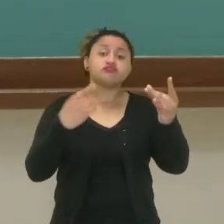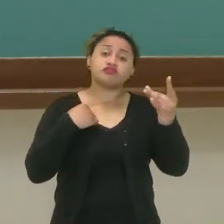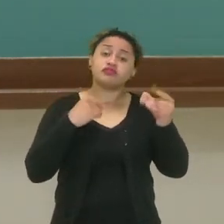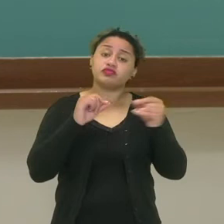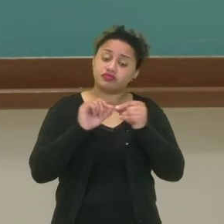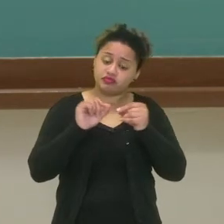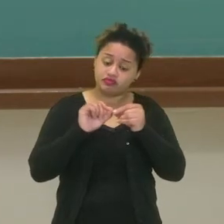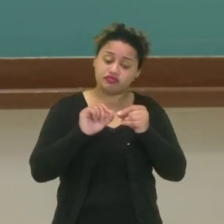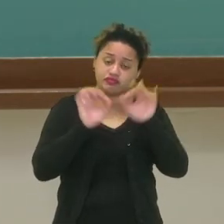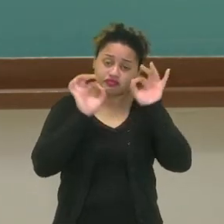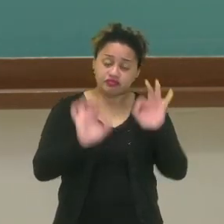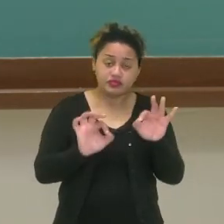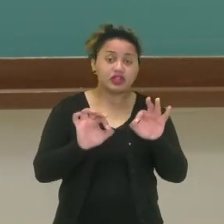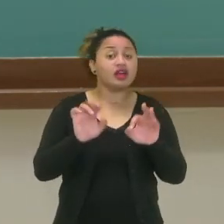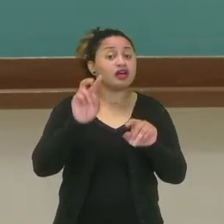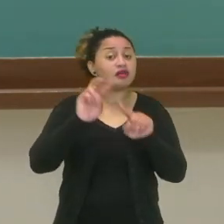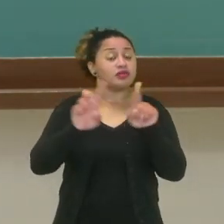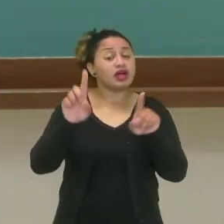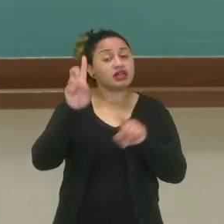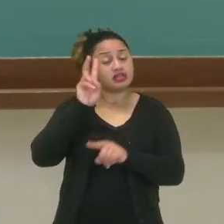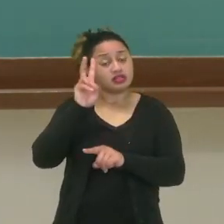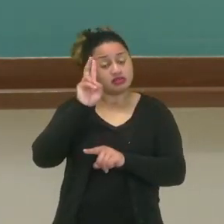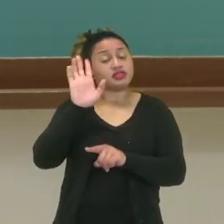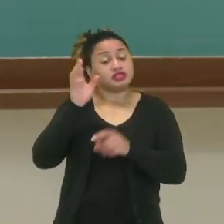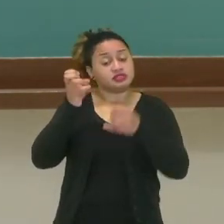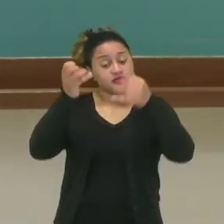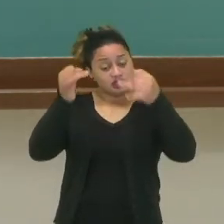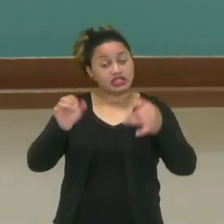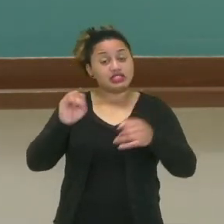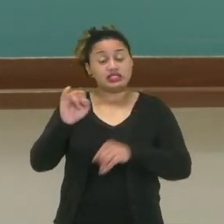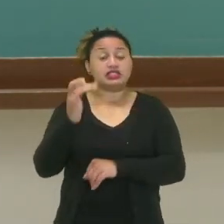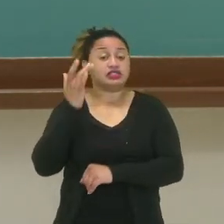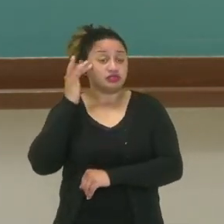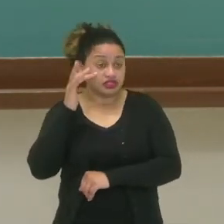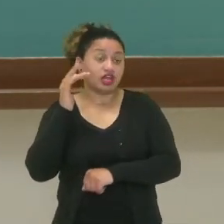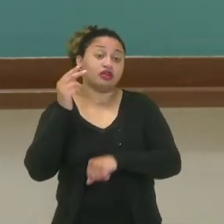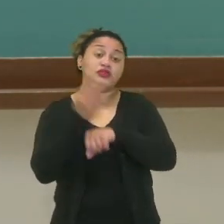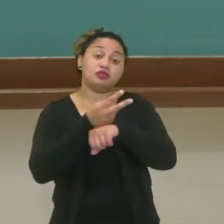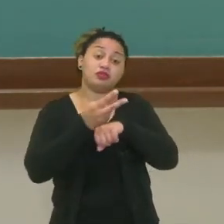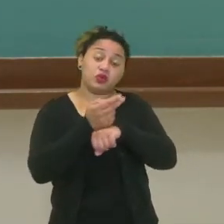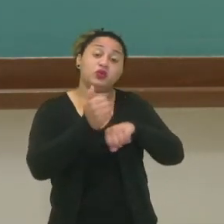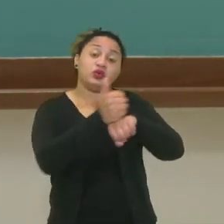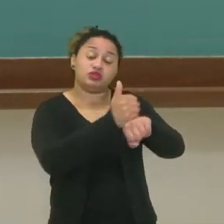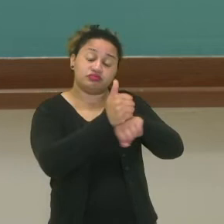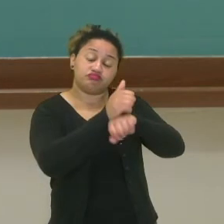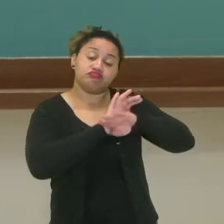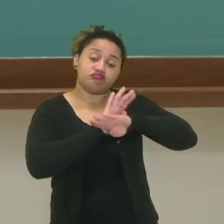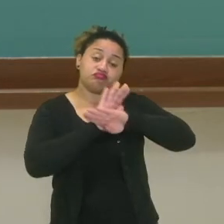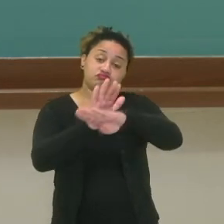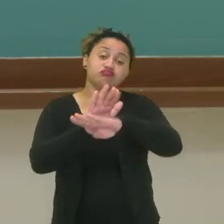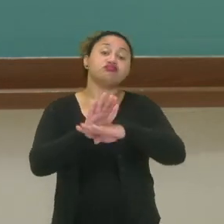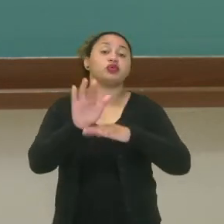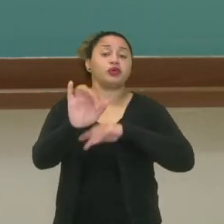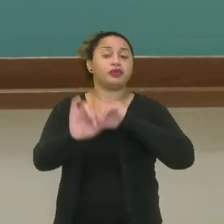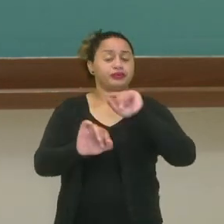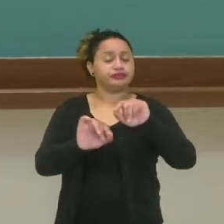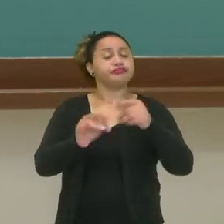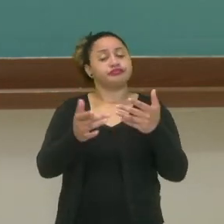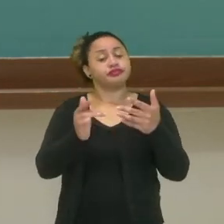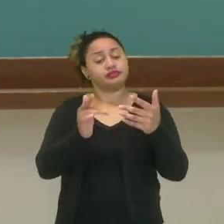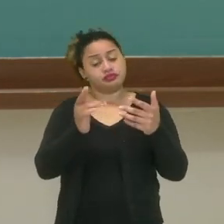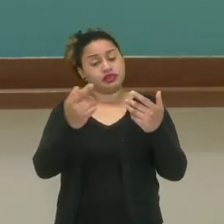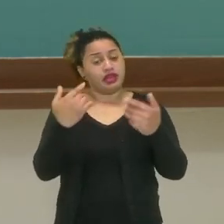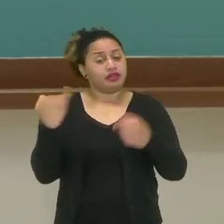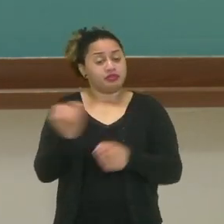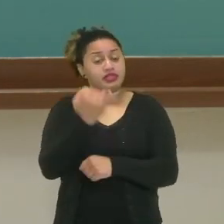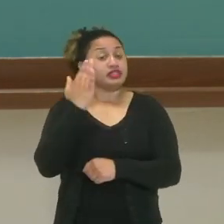gente já conversou, né? Se você não sabe, você procura alguém que vai te ajudar e você tem que saber muito bem